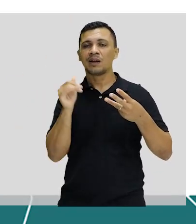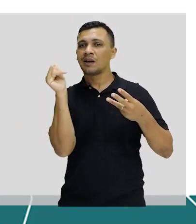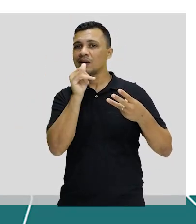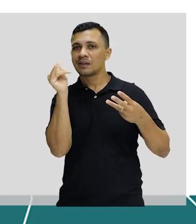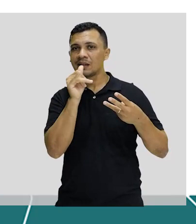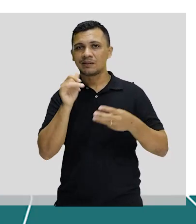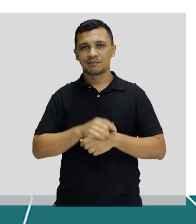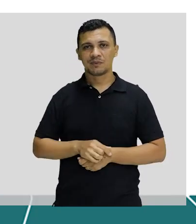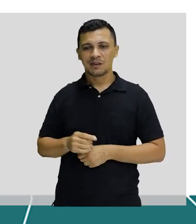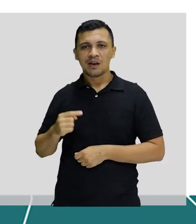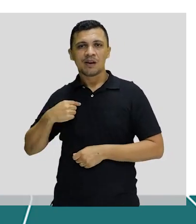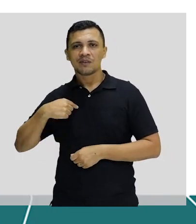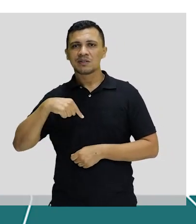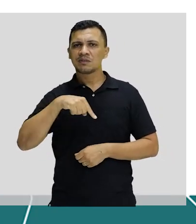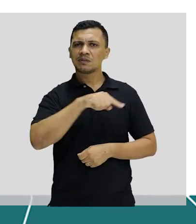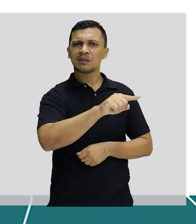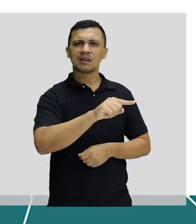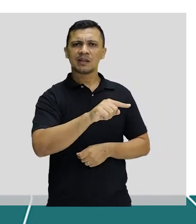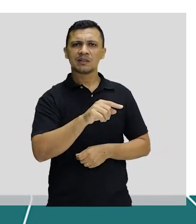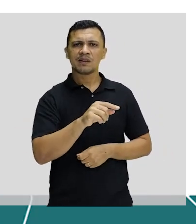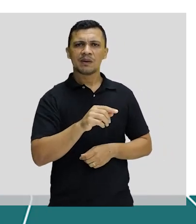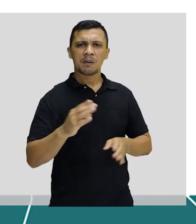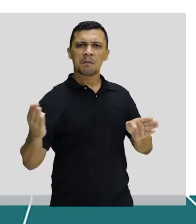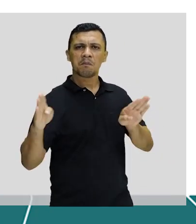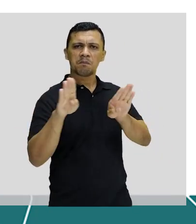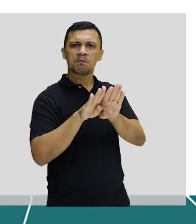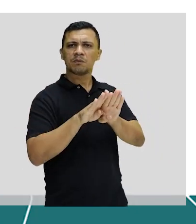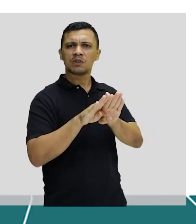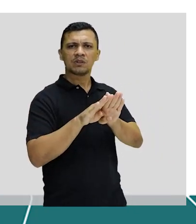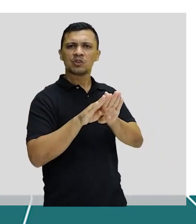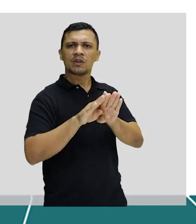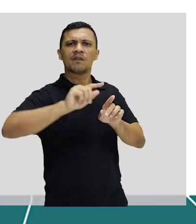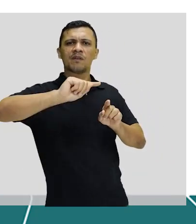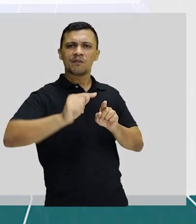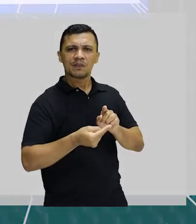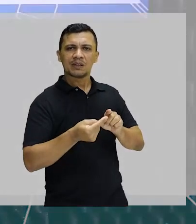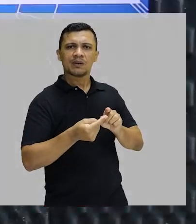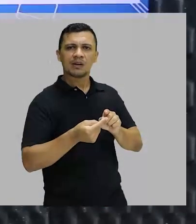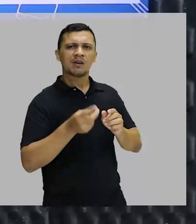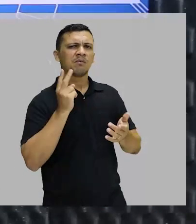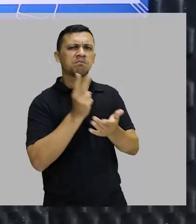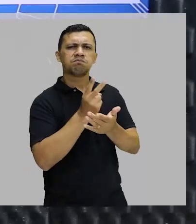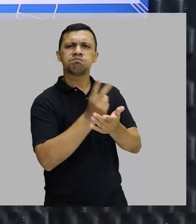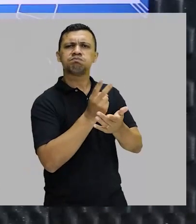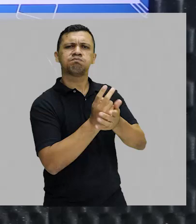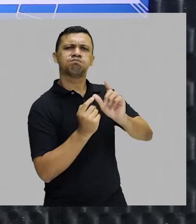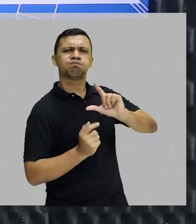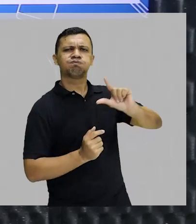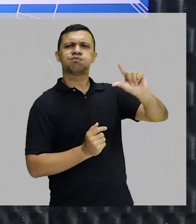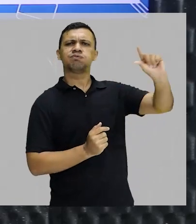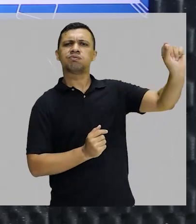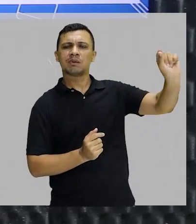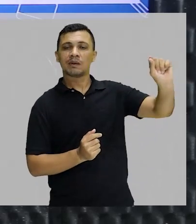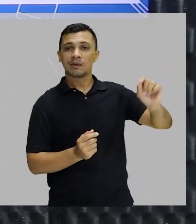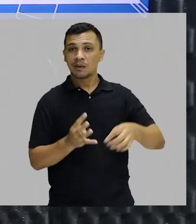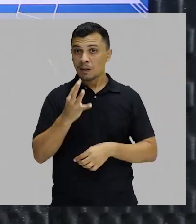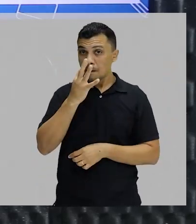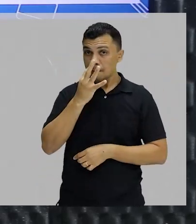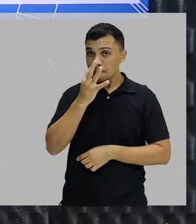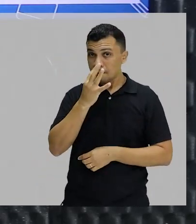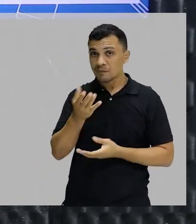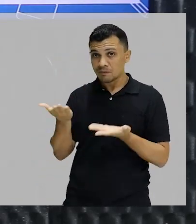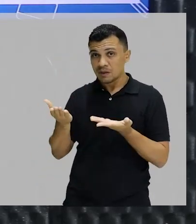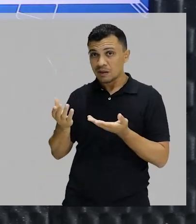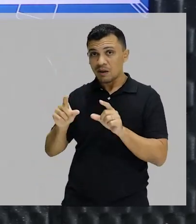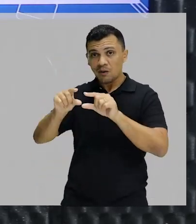e foi-se para sempre daquele lugar. Observe que são termos coordenados, tá? Vamos lembrar aí lá das